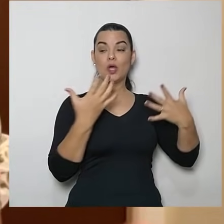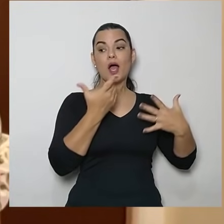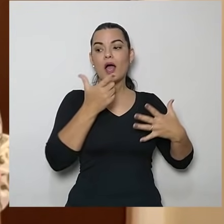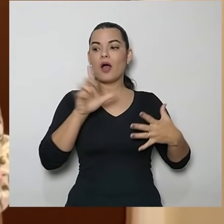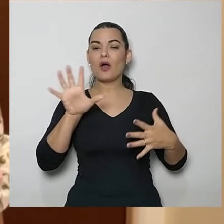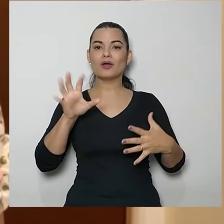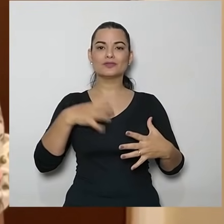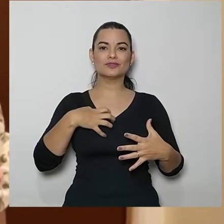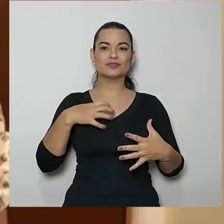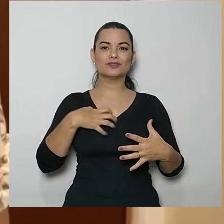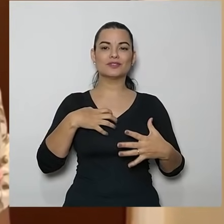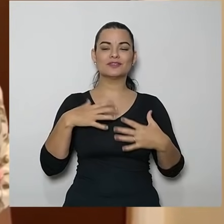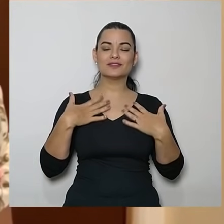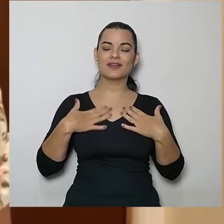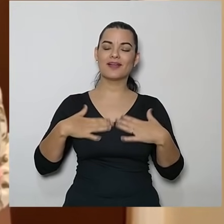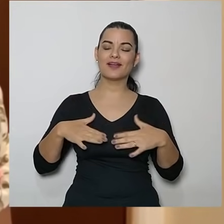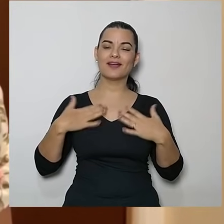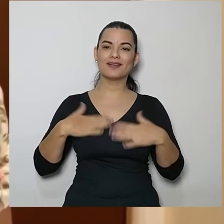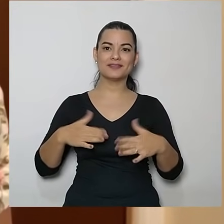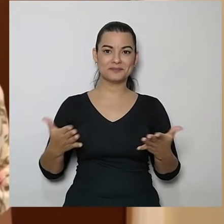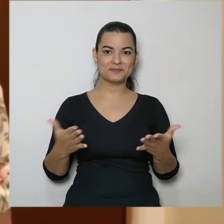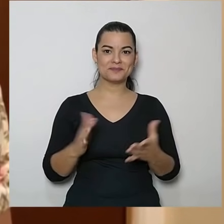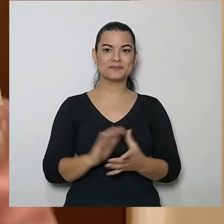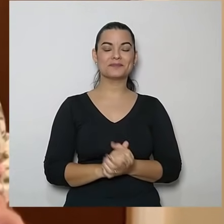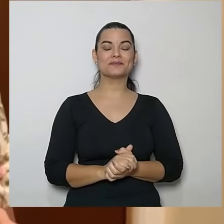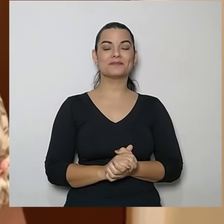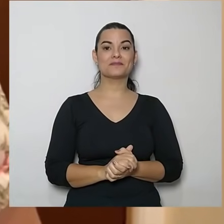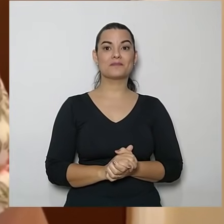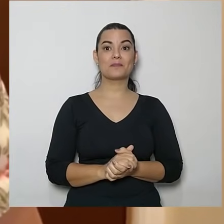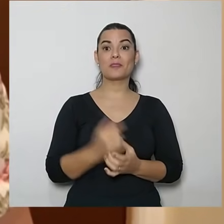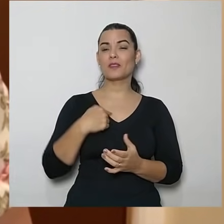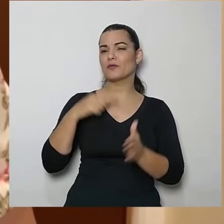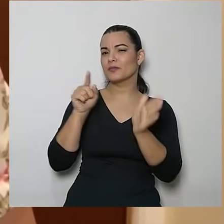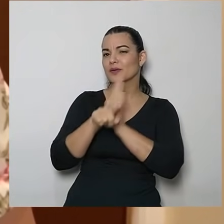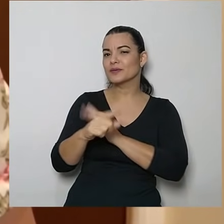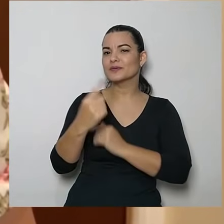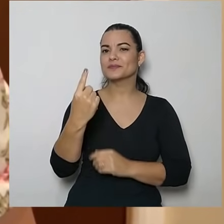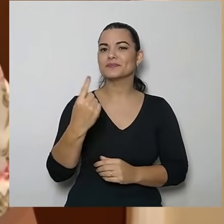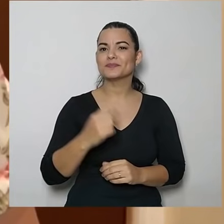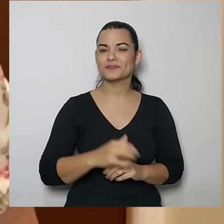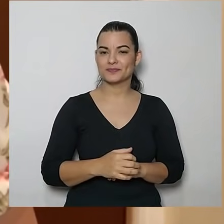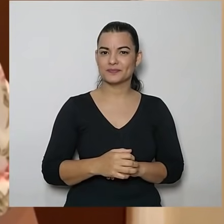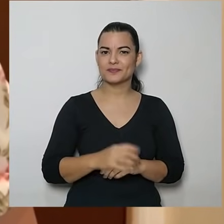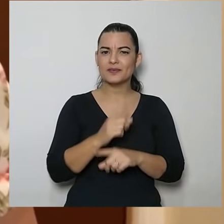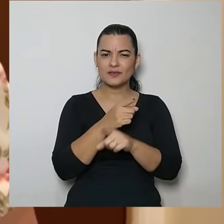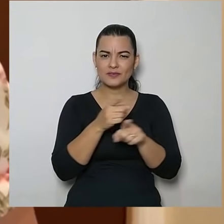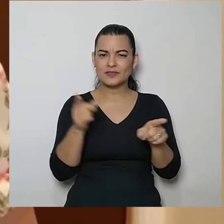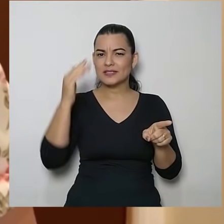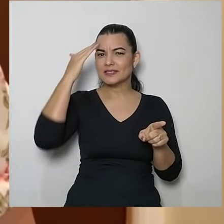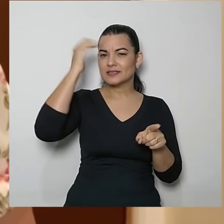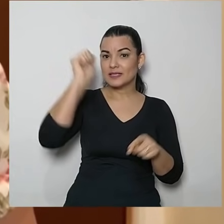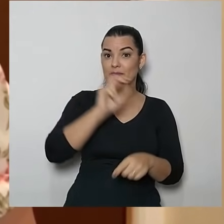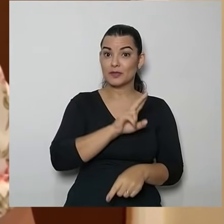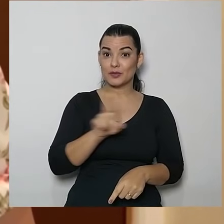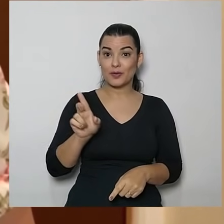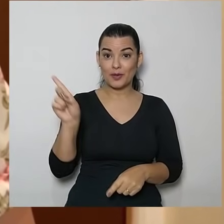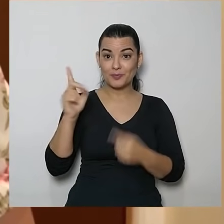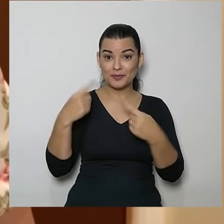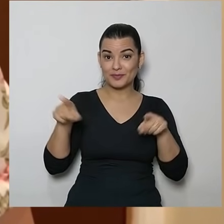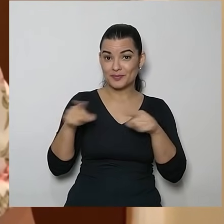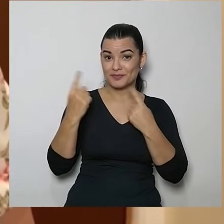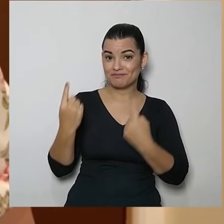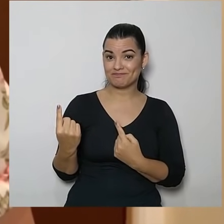a outra fique parecendo calma. Tenho uma pergunta para vocês. Vocês sabem qual é o nome dessa música